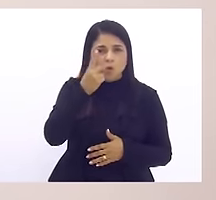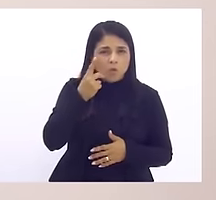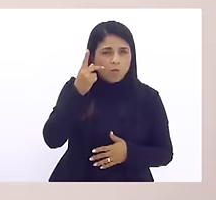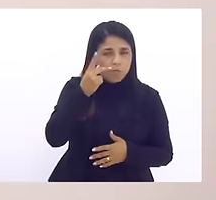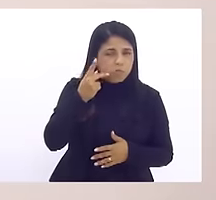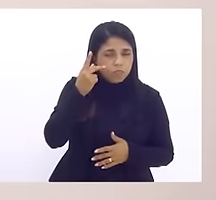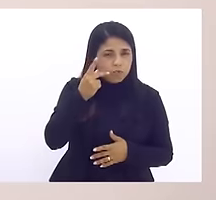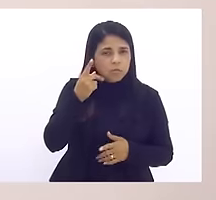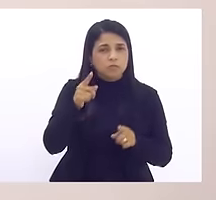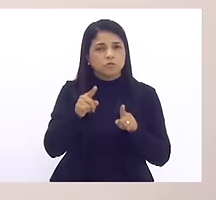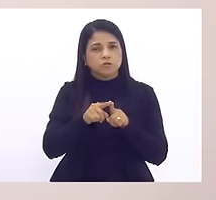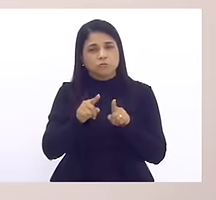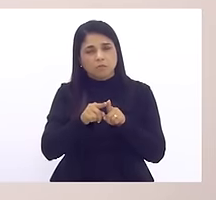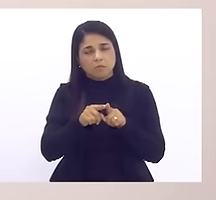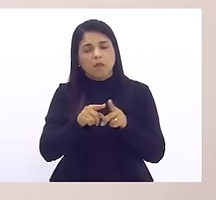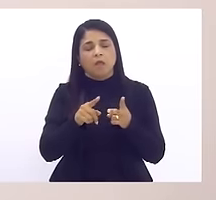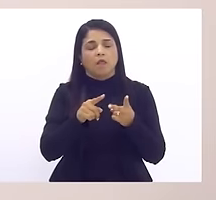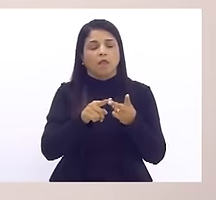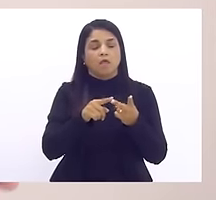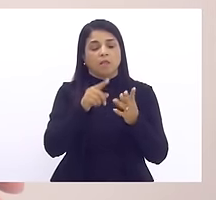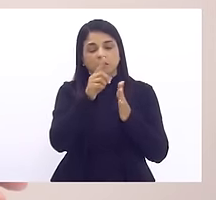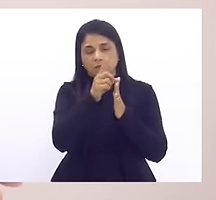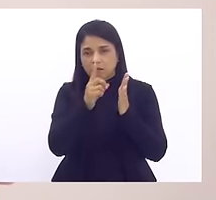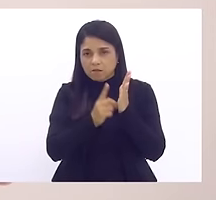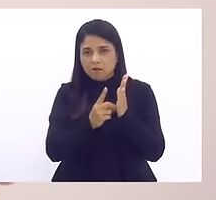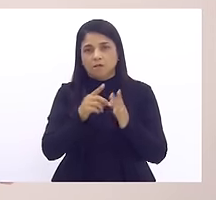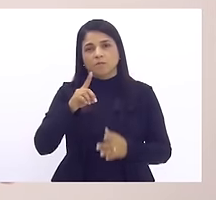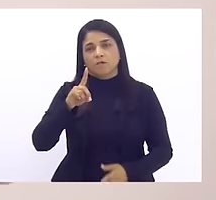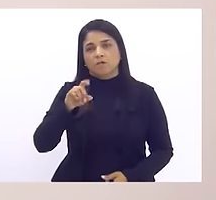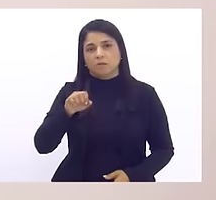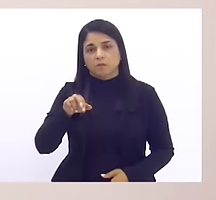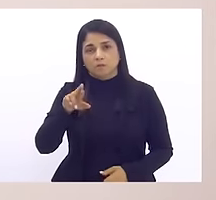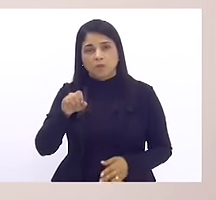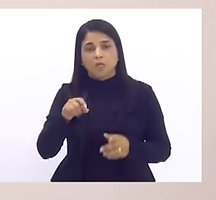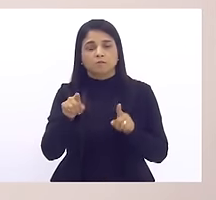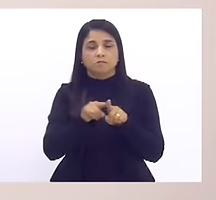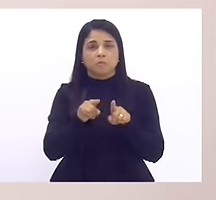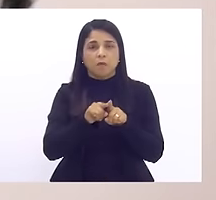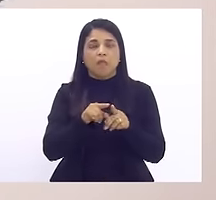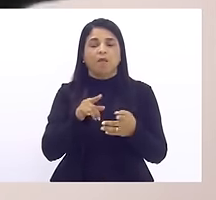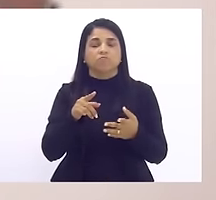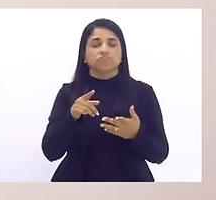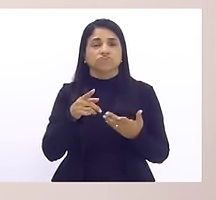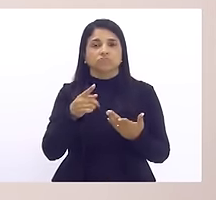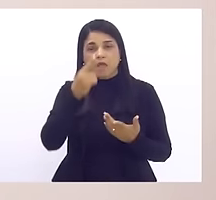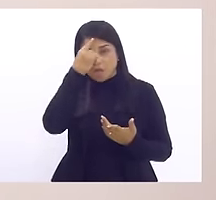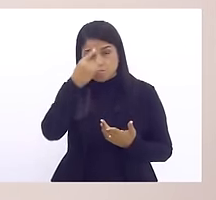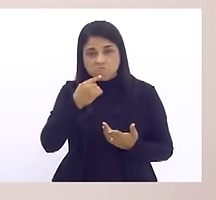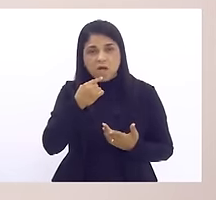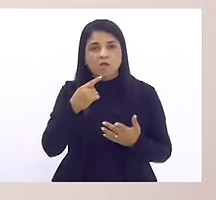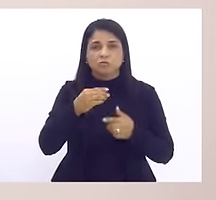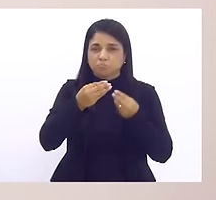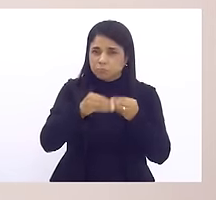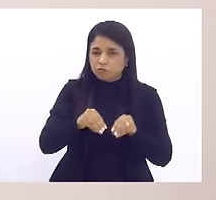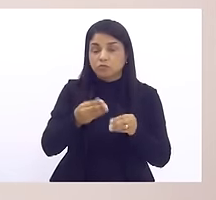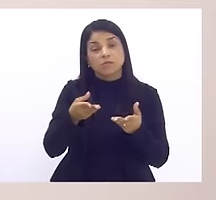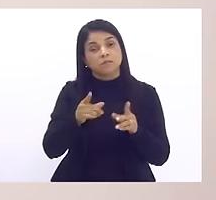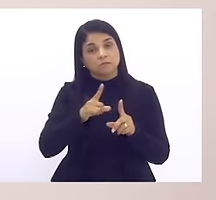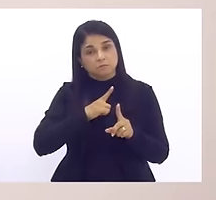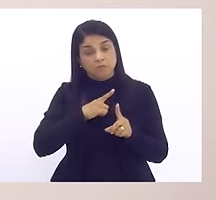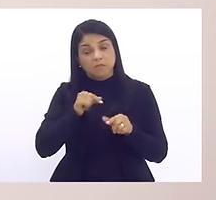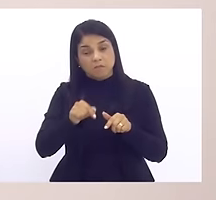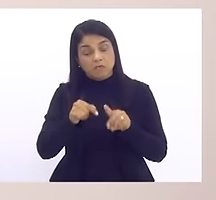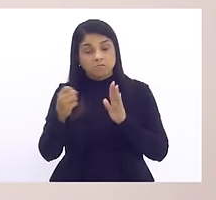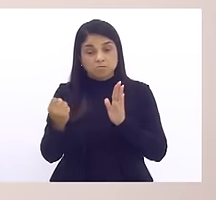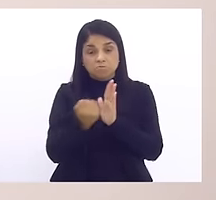político tem a imagem arranhado tanto com a imagem arranhado de tanta imagem arranhada para com a população Só que cada um tem que fazer a sua parte e destacar né a forma que você está